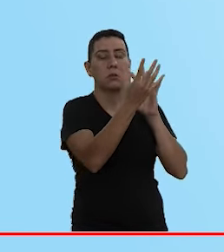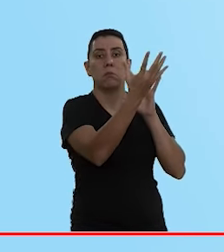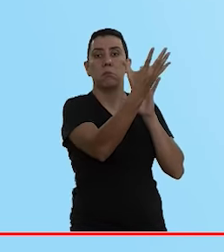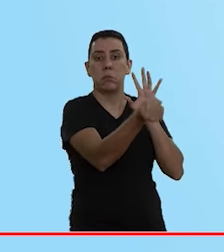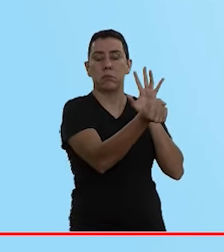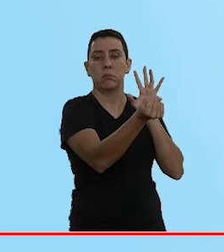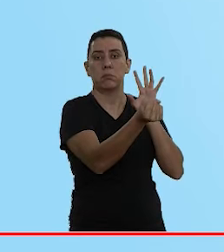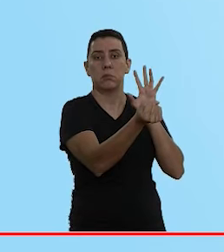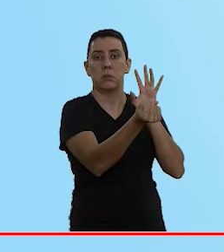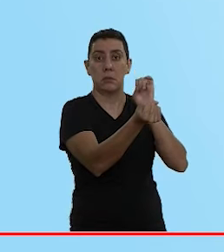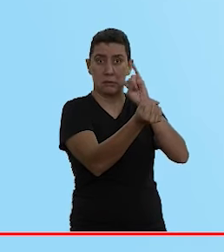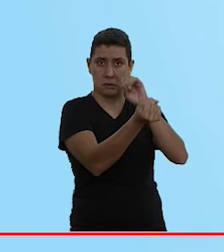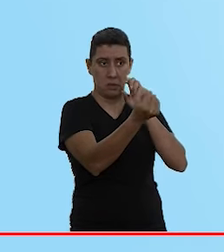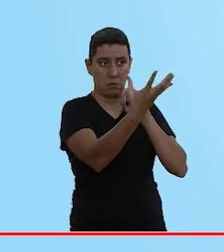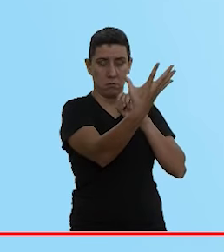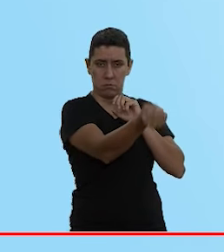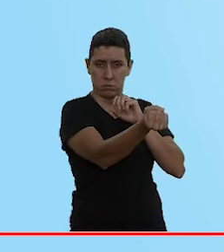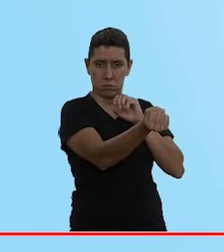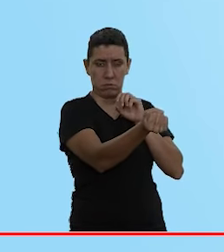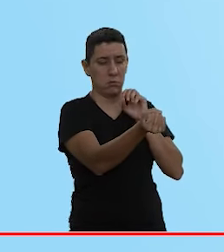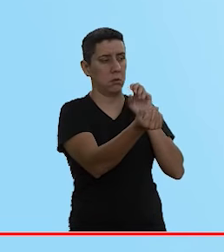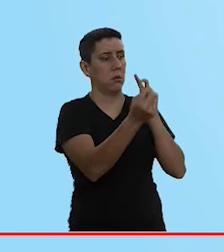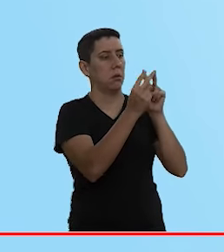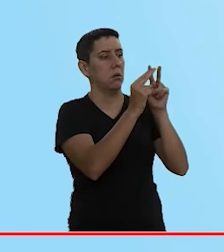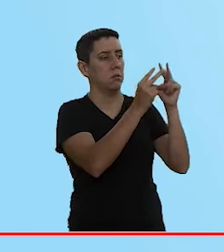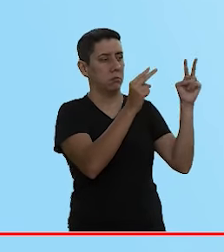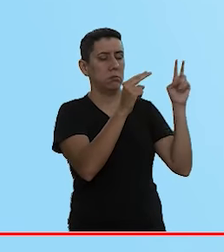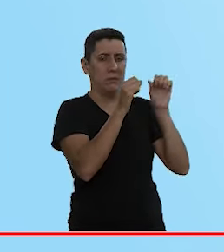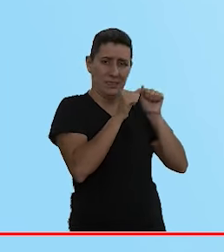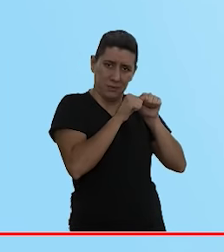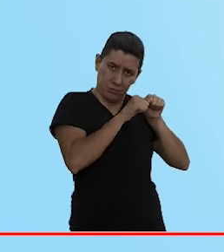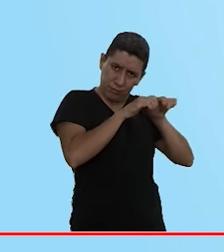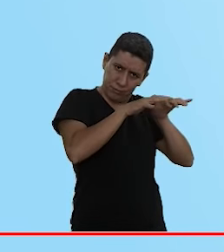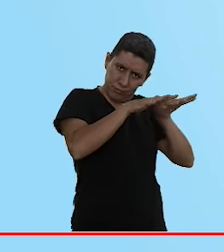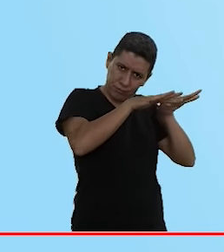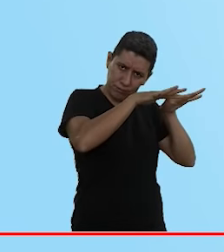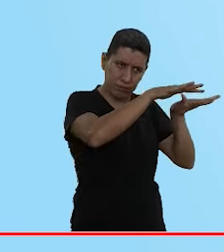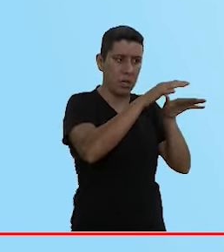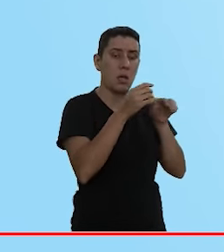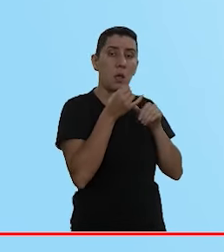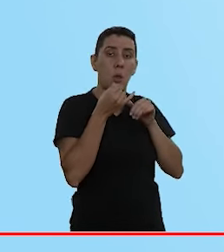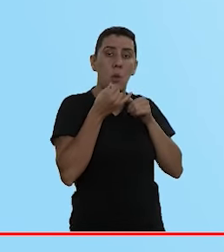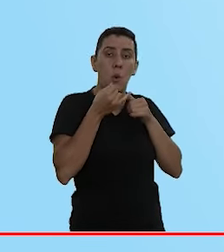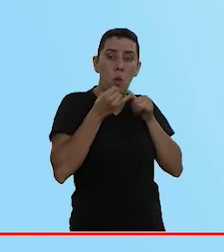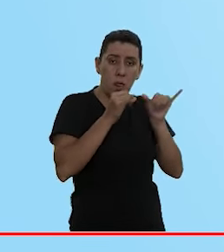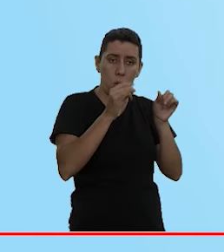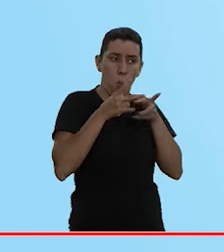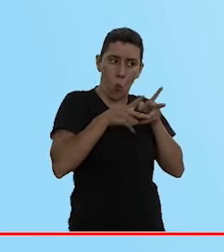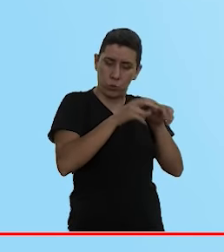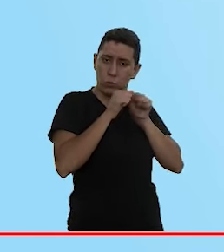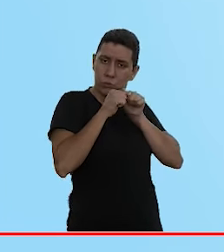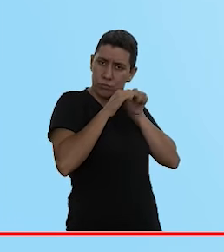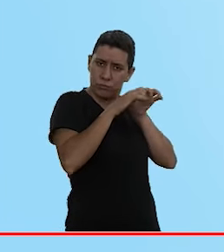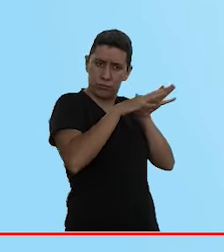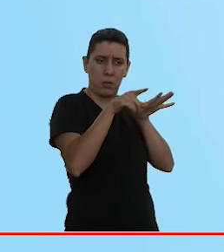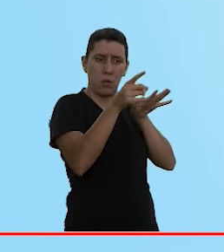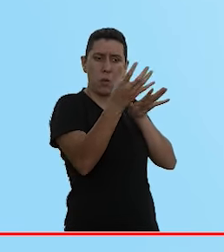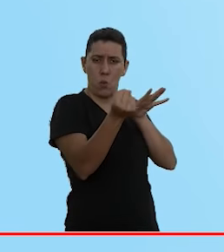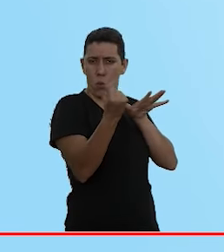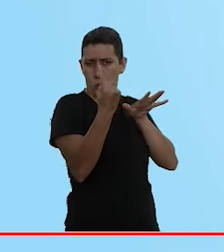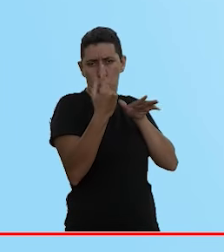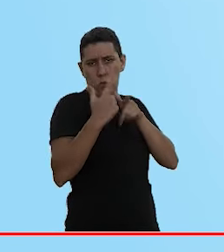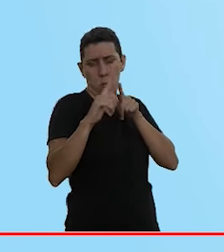que se as outras usinas não conseguirem continuar fornecendo energia para o sistema, fornecendo potência